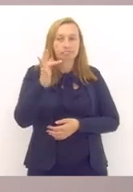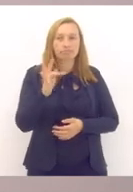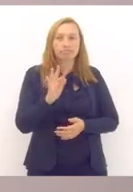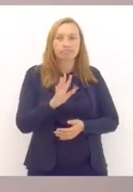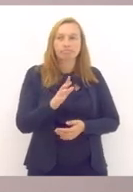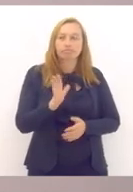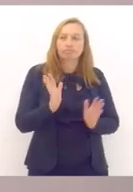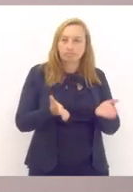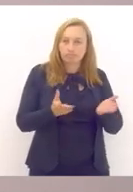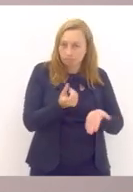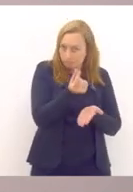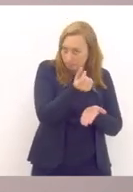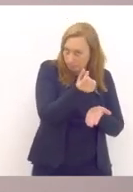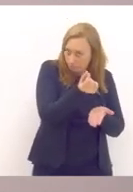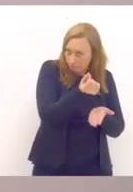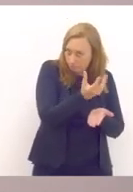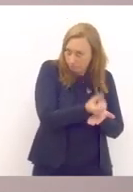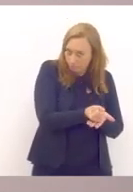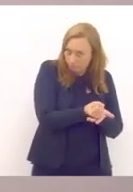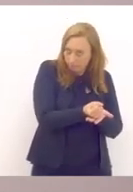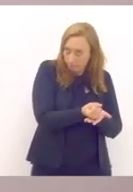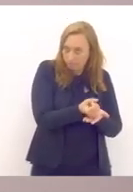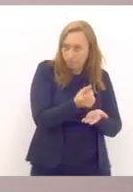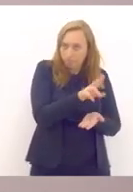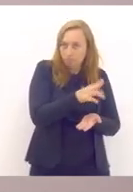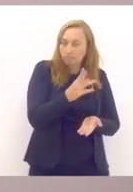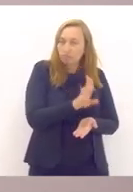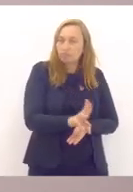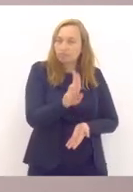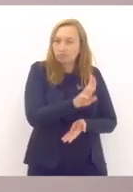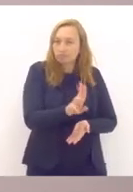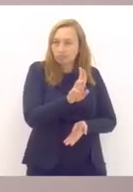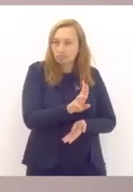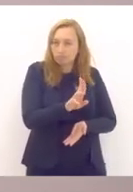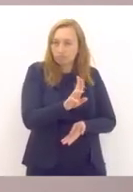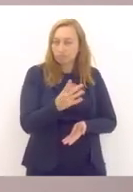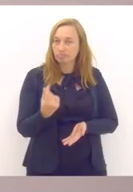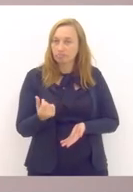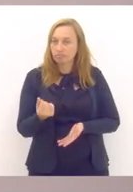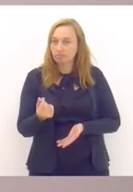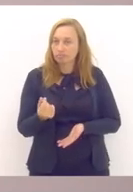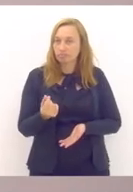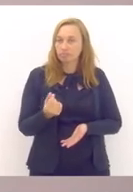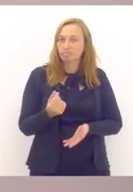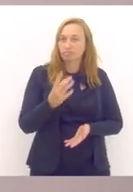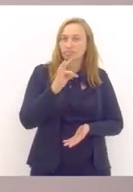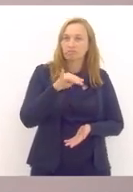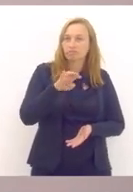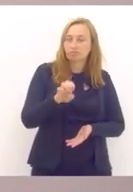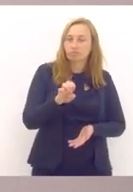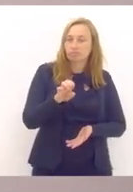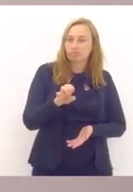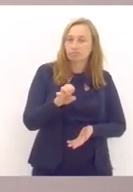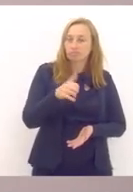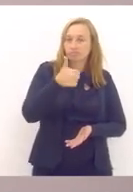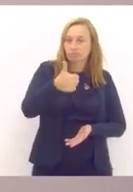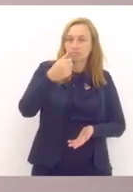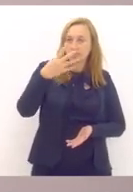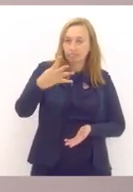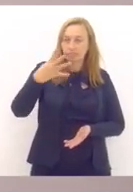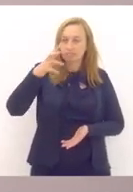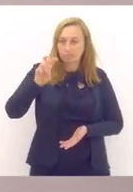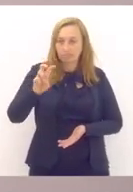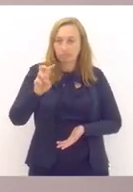se eu pegar dinheiro, usar recursos de fonte 145, aí começa os palavrões, isso é o dinheiro da SEDAI. Se eu usar dinheiro de